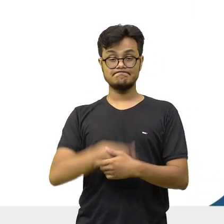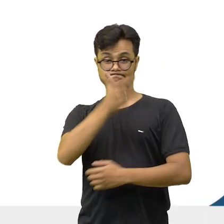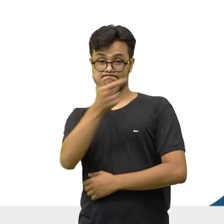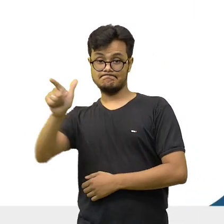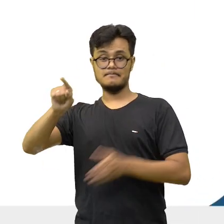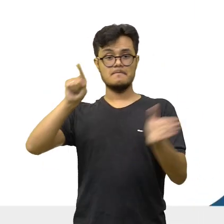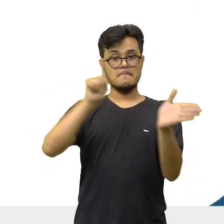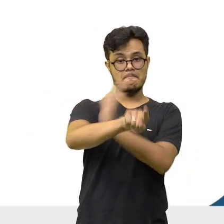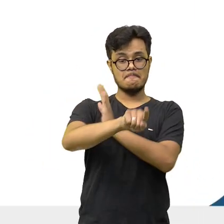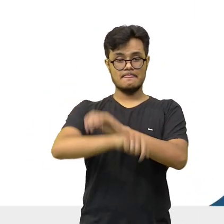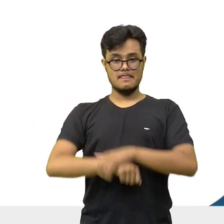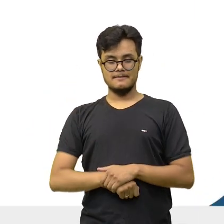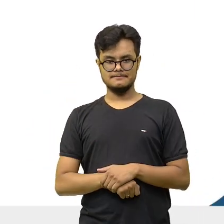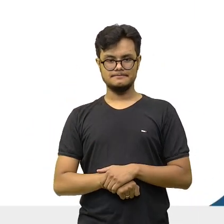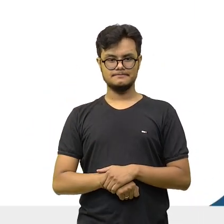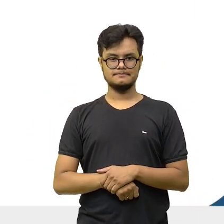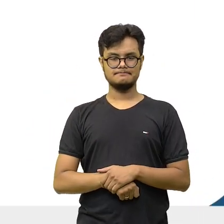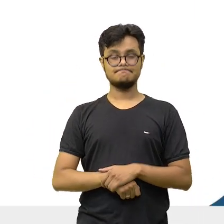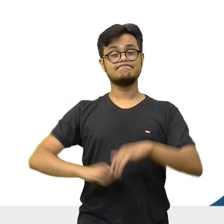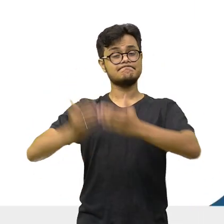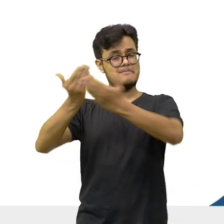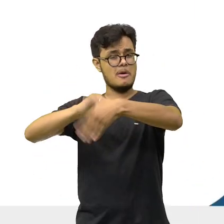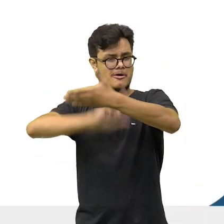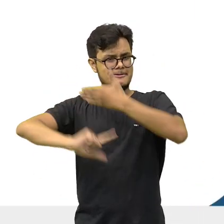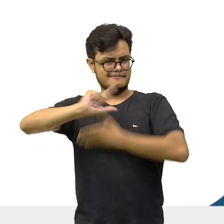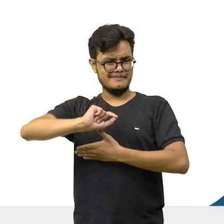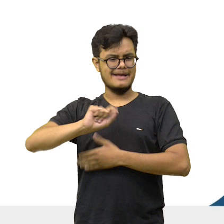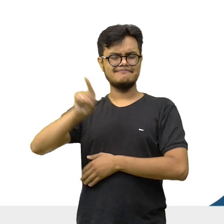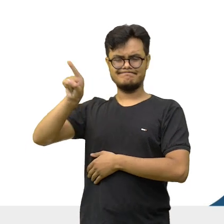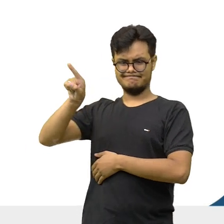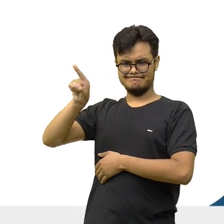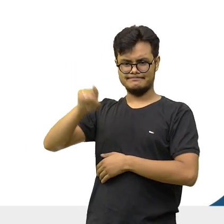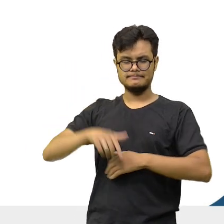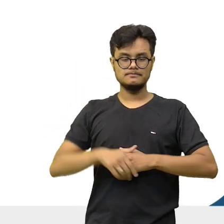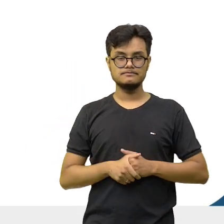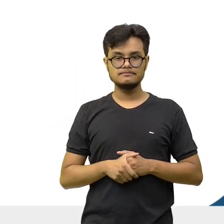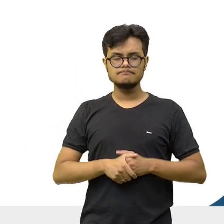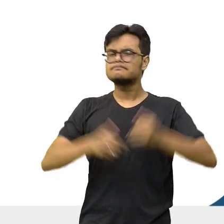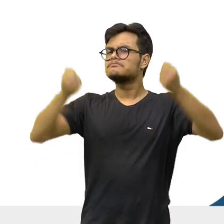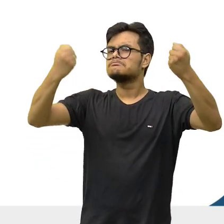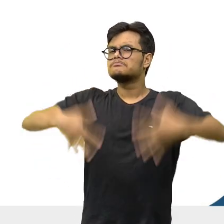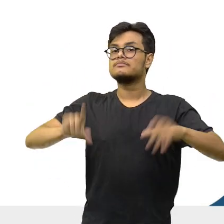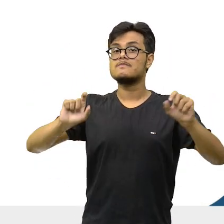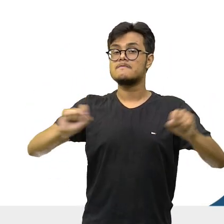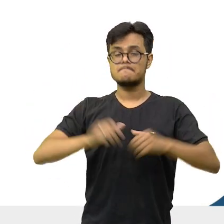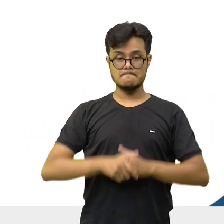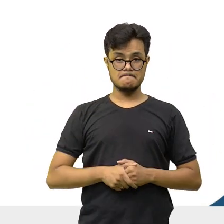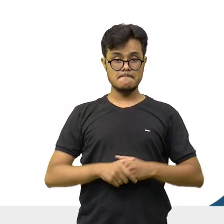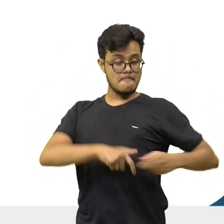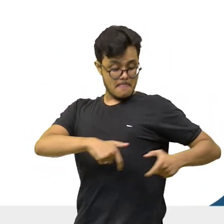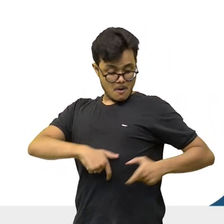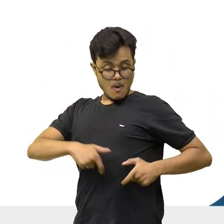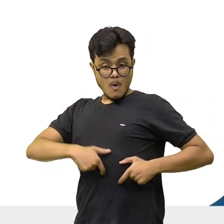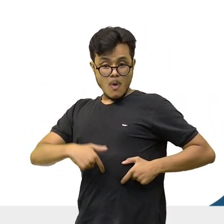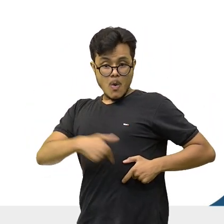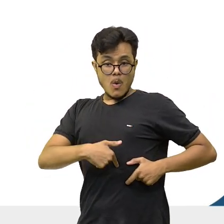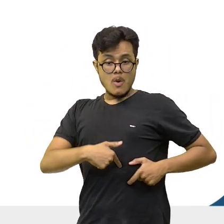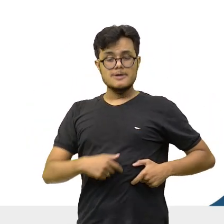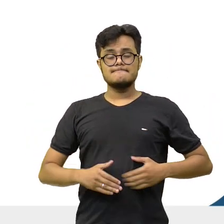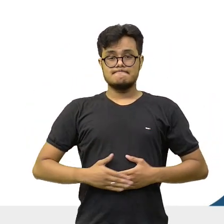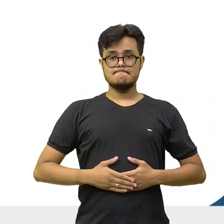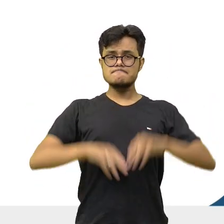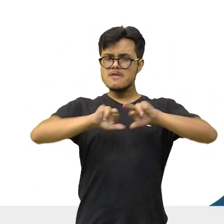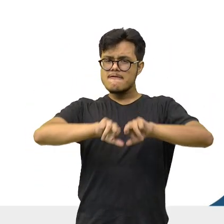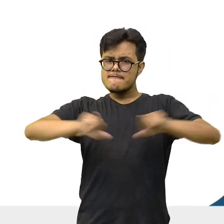próxima questão, também da UEA, fresquinha aqui pra gente. Olha só o que ela diz. O pâncreas é um órgão formado por